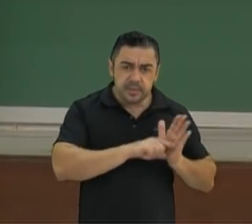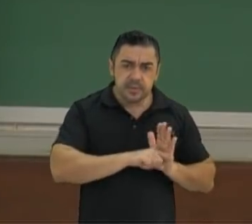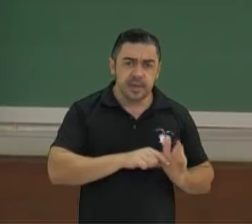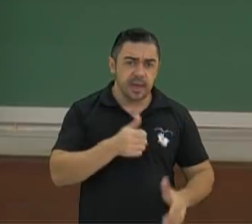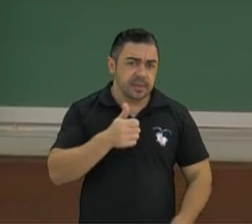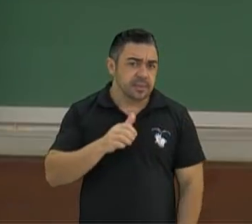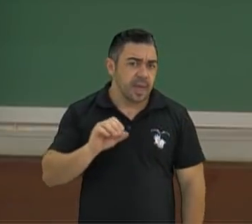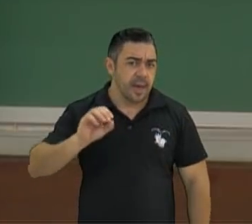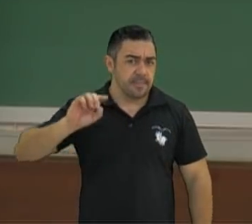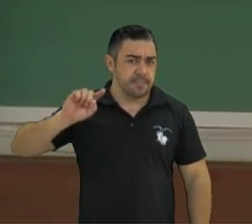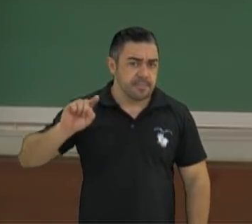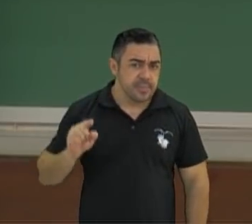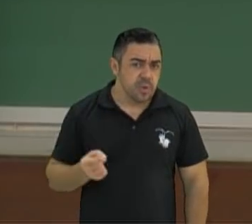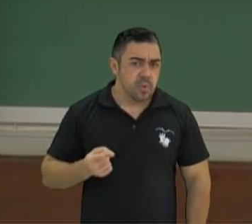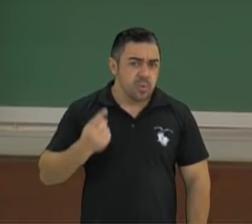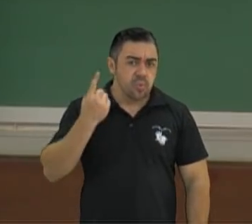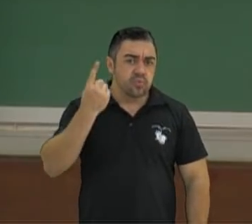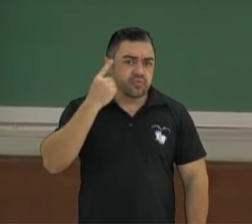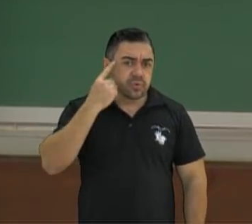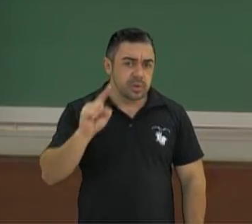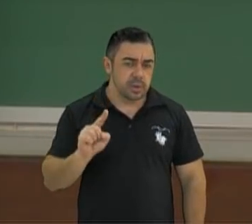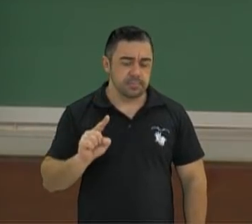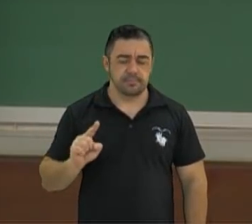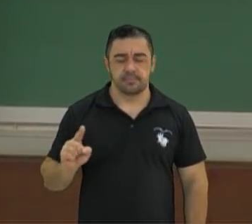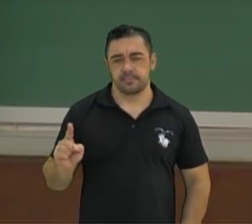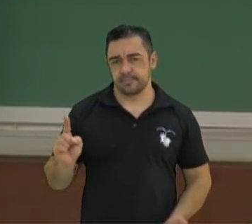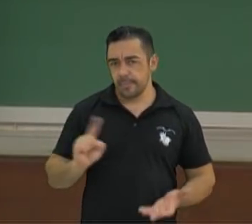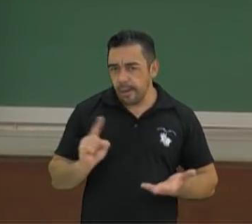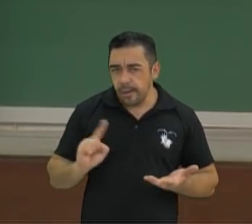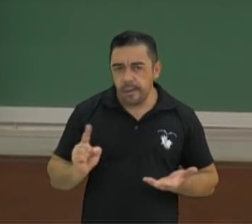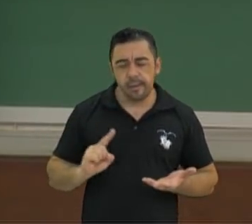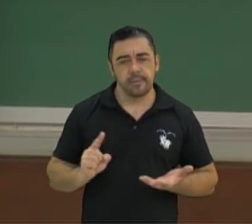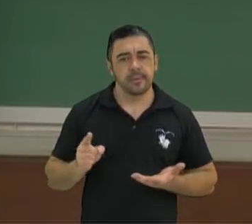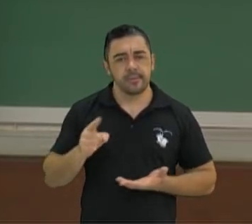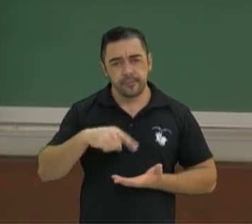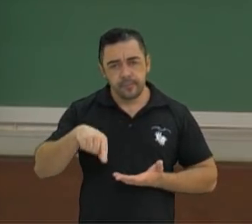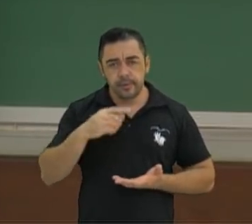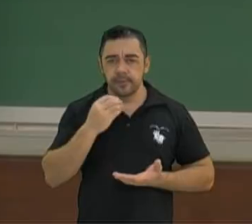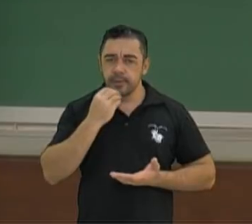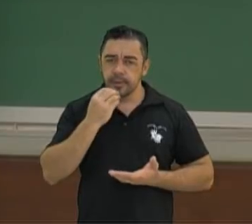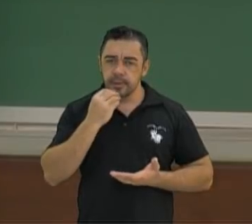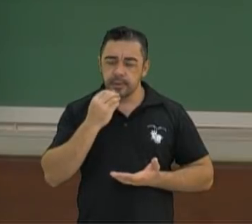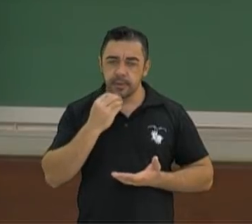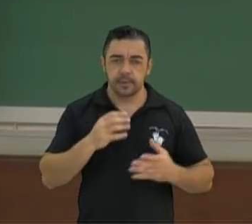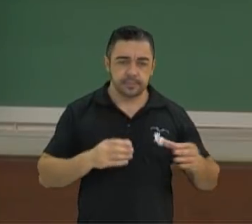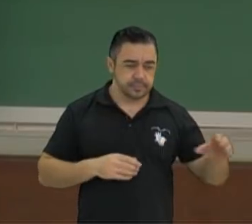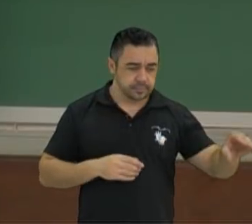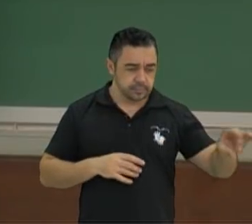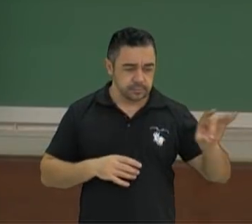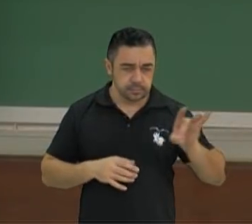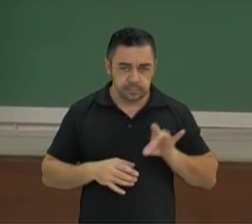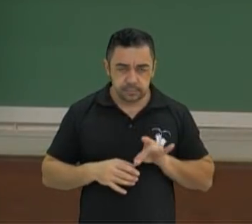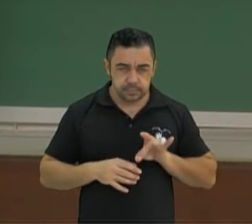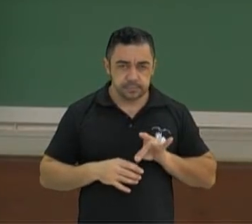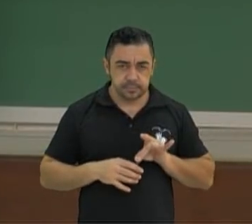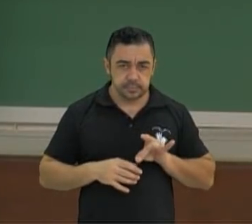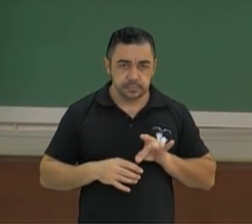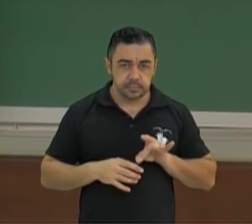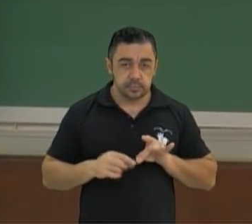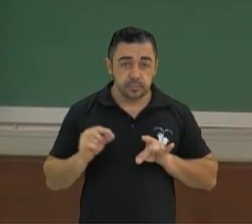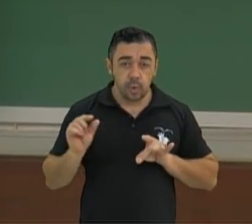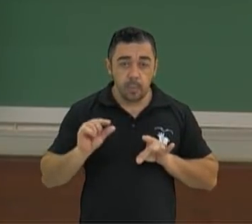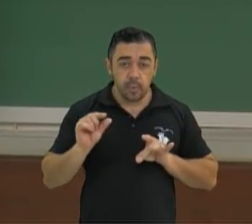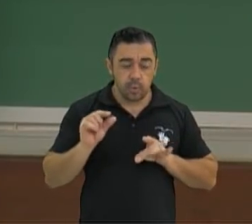mil cápsulas num dia? Não. Então, você vai fazer essa pesquisa recolhendo